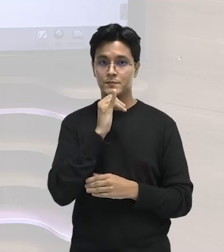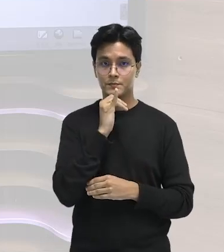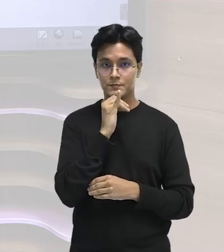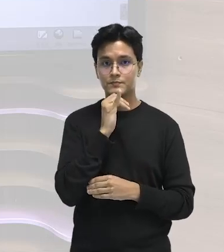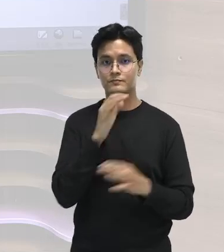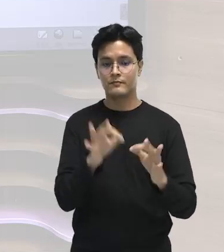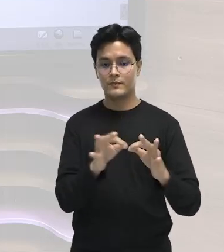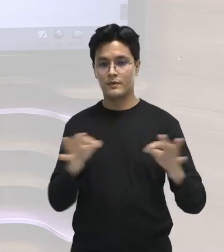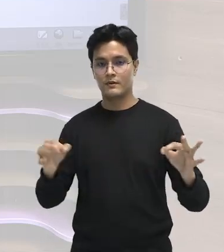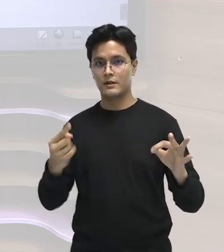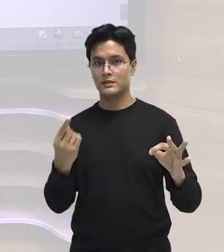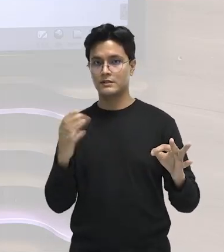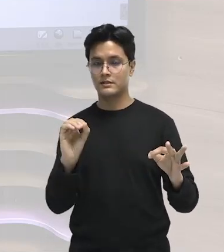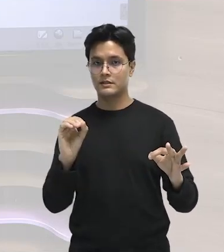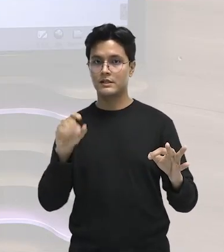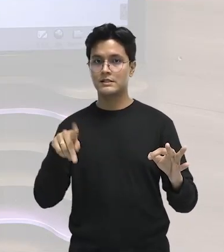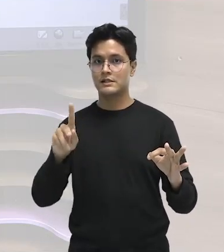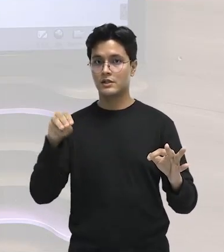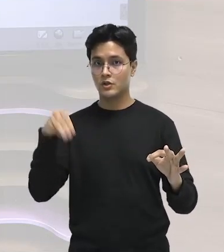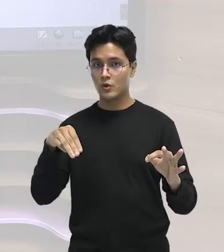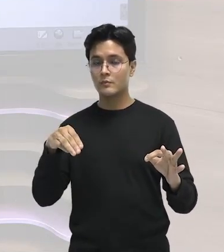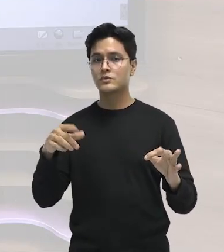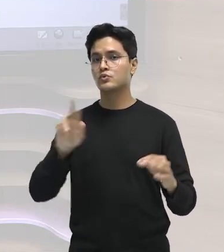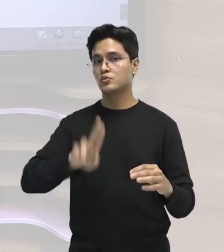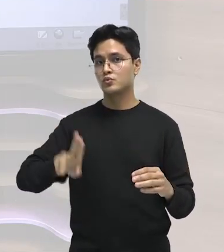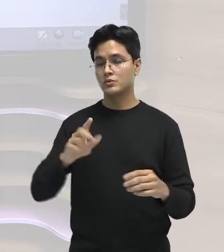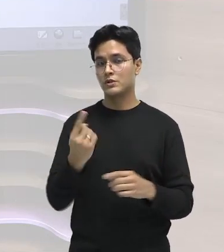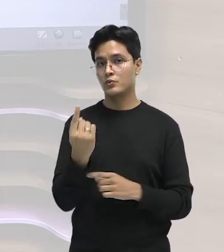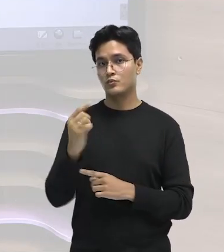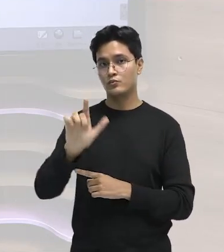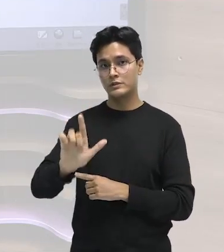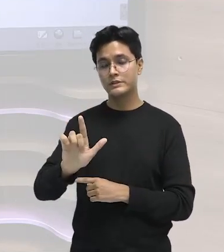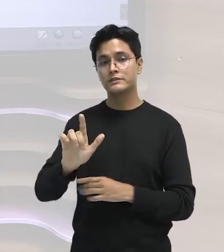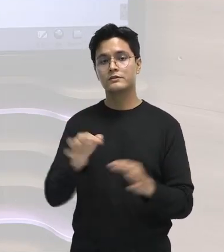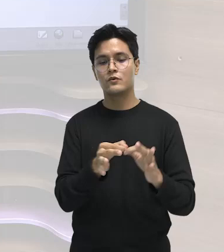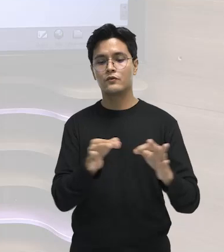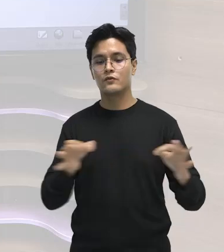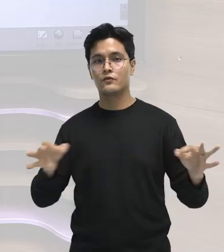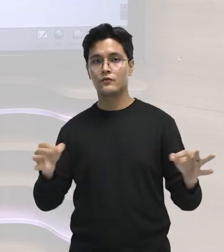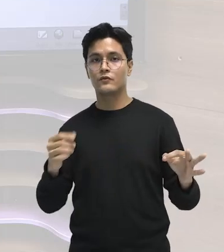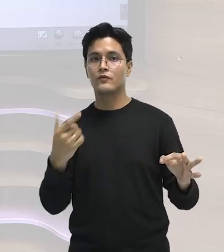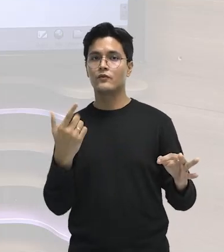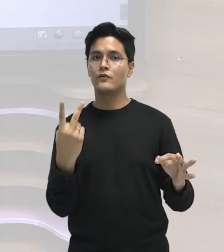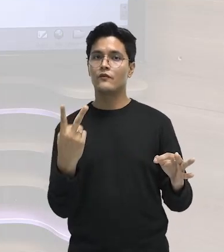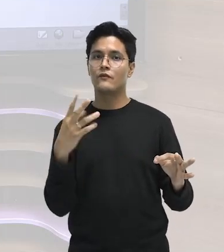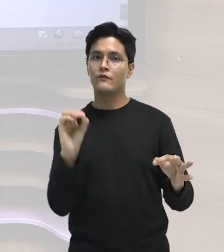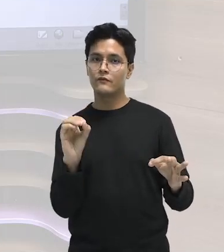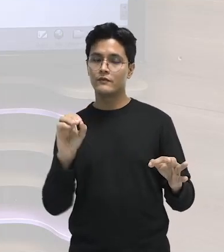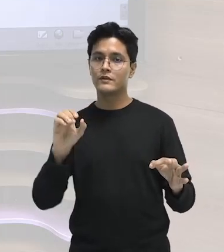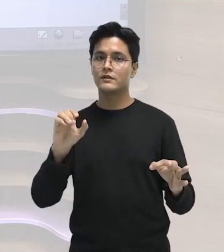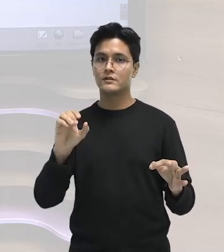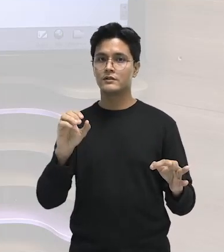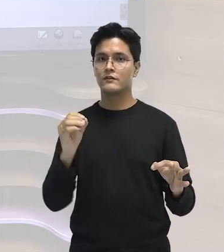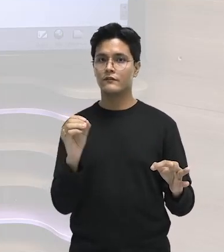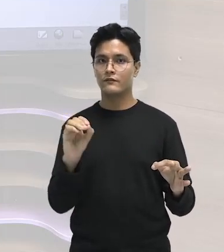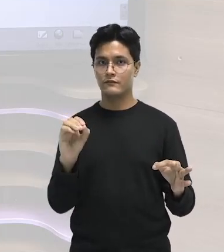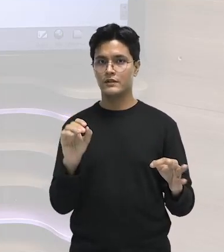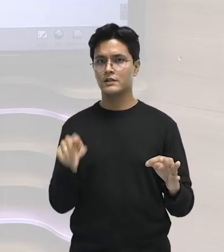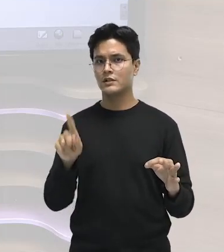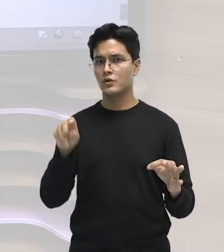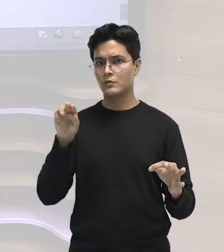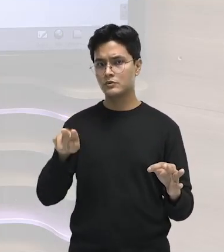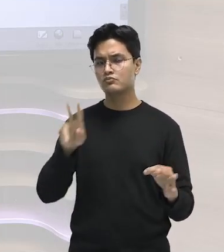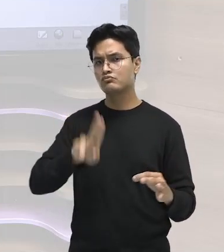para percorrer 10 quilômetros ele gasta 1 litro. Para percorrer 20 quilômetros ele vai gastar quantos litros? 2